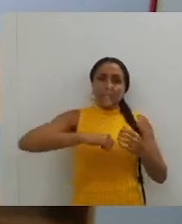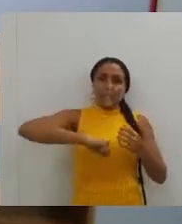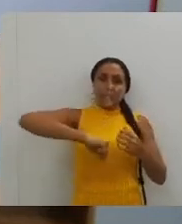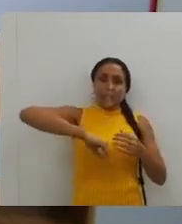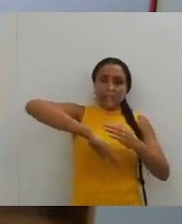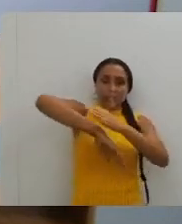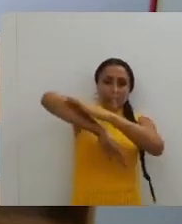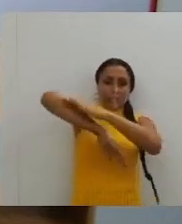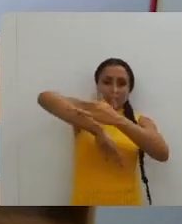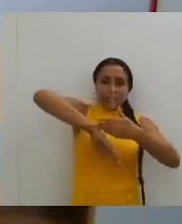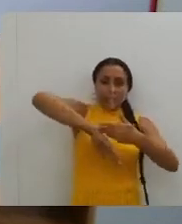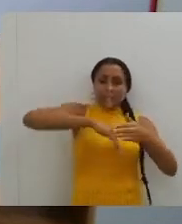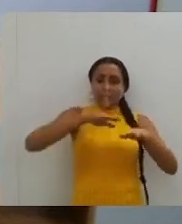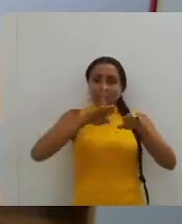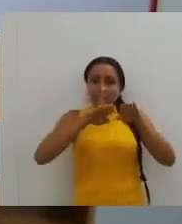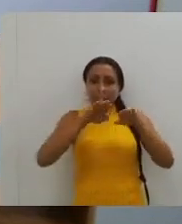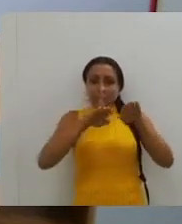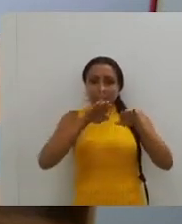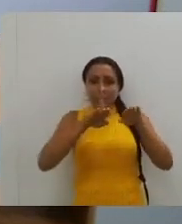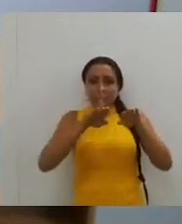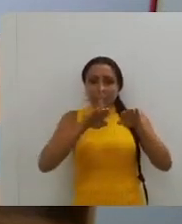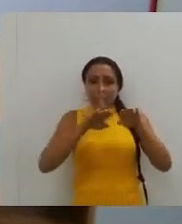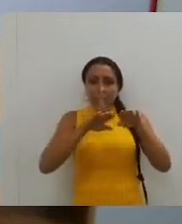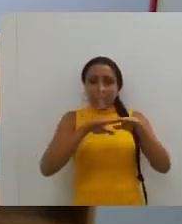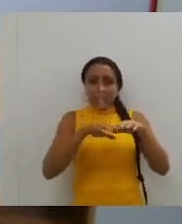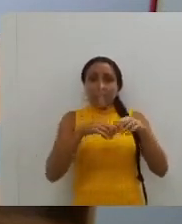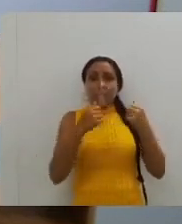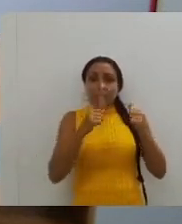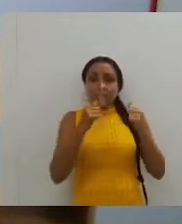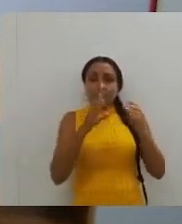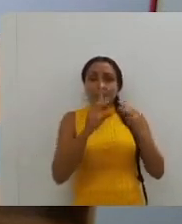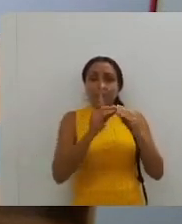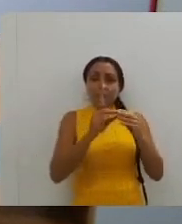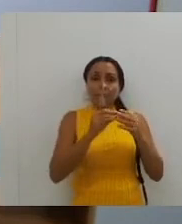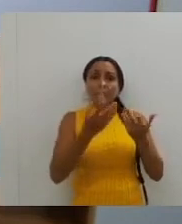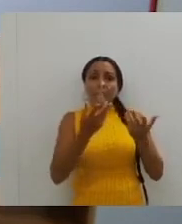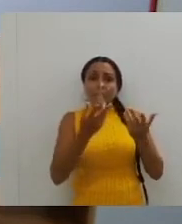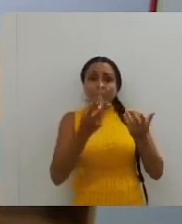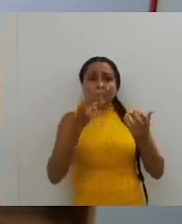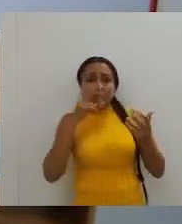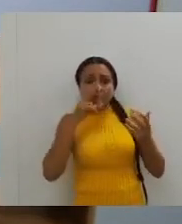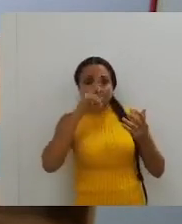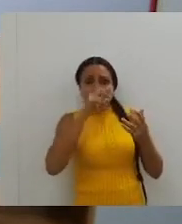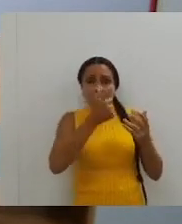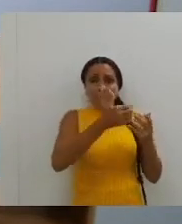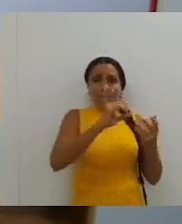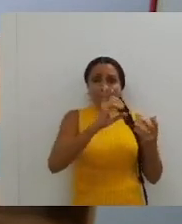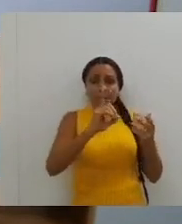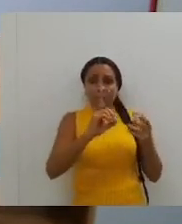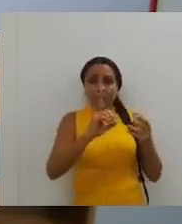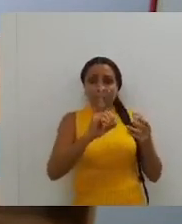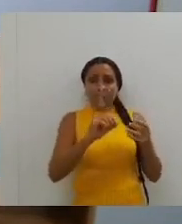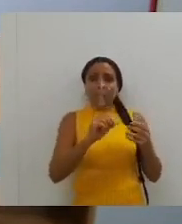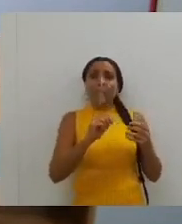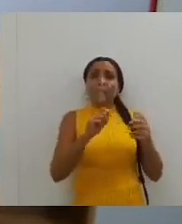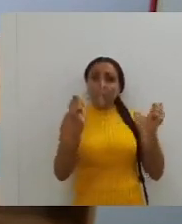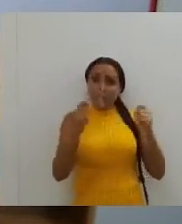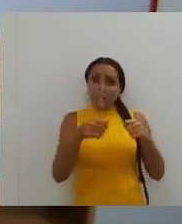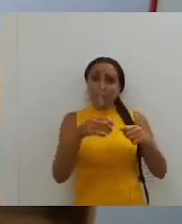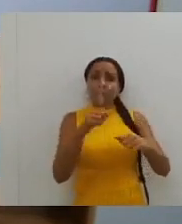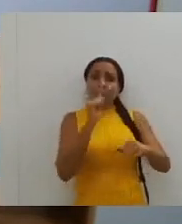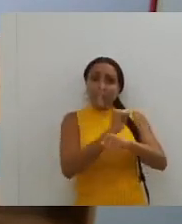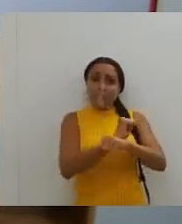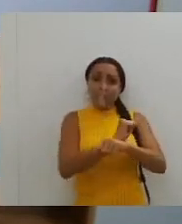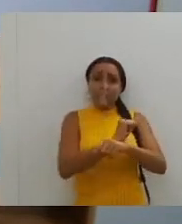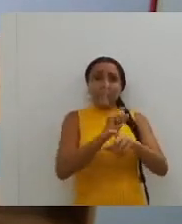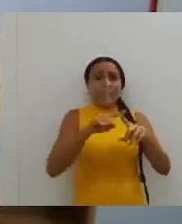vai manter ele em equilíbrio, no mínimo, tu tem que aplicar uma força também de 100 para que ele fique parado. Quando tu usa um plano